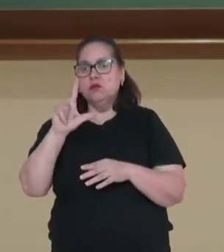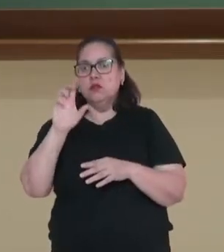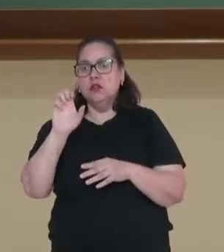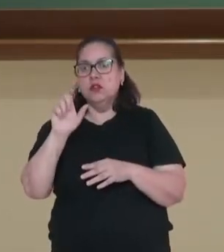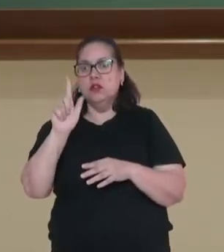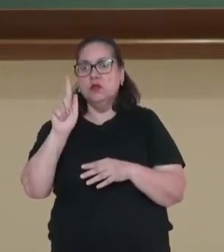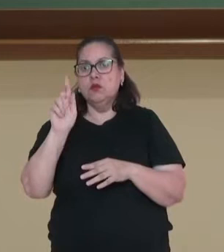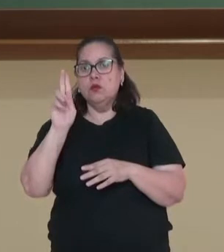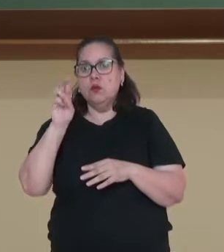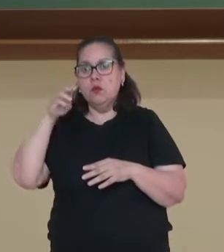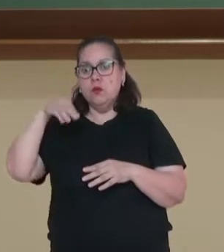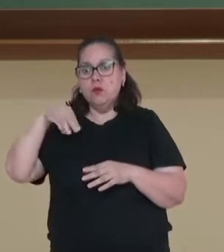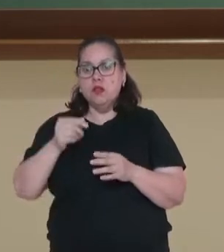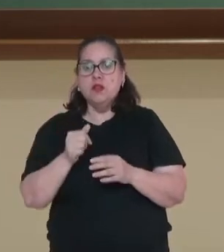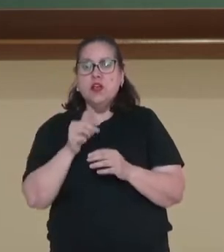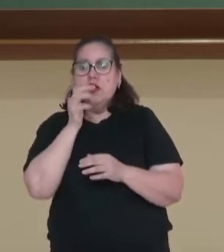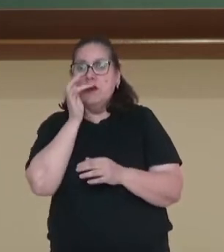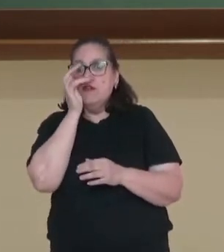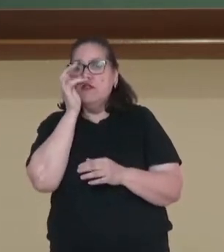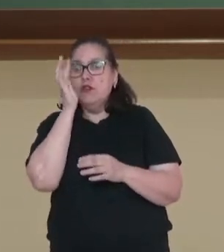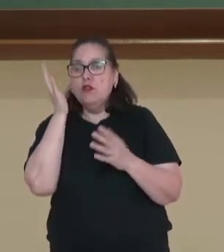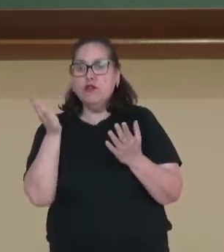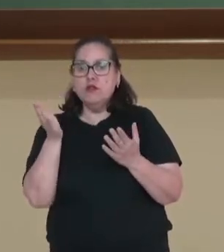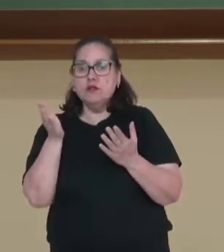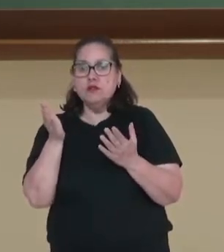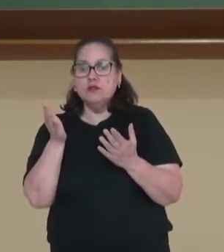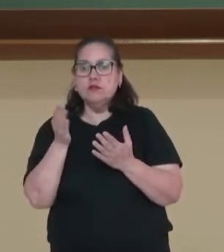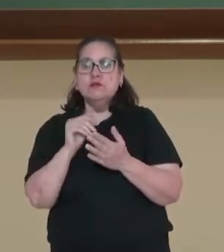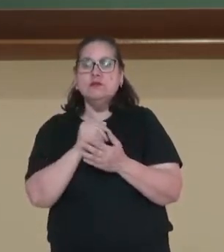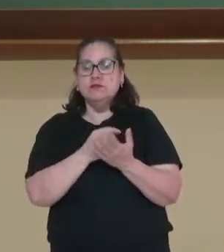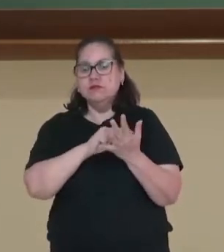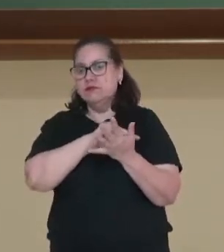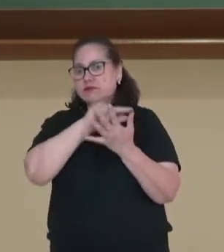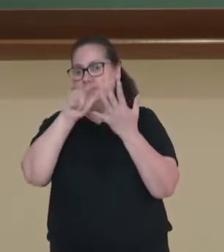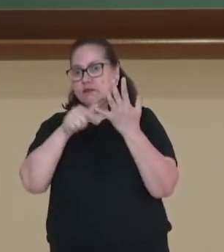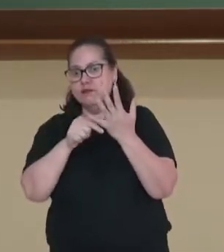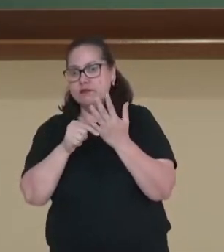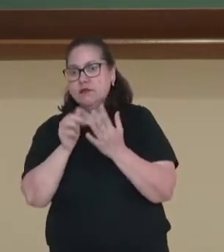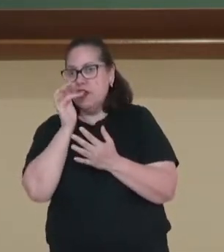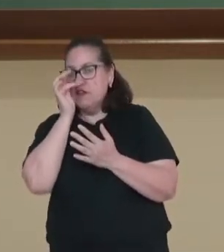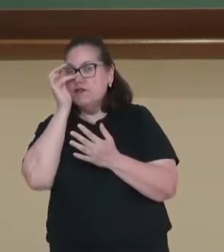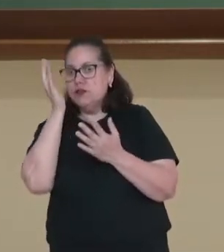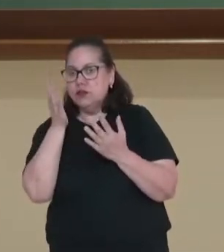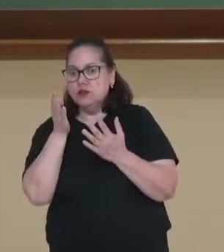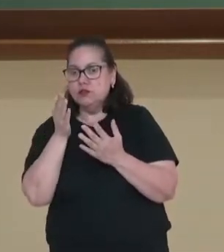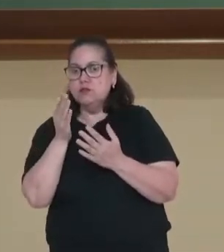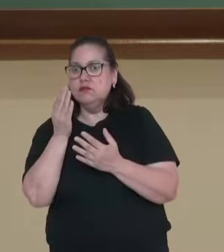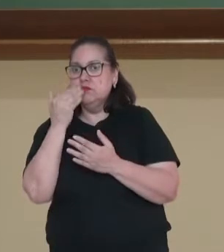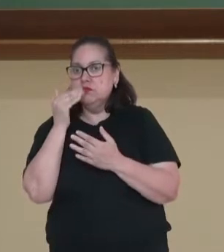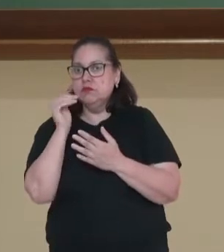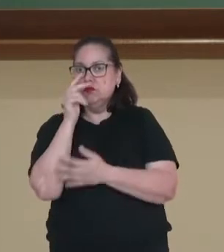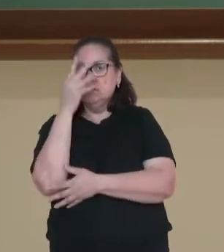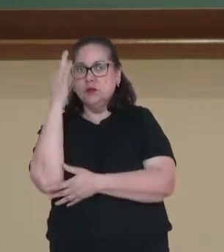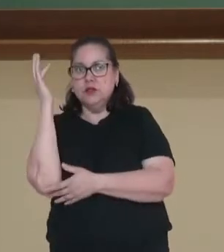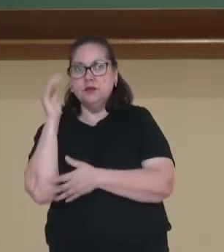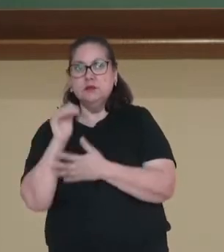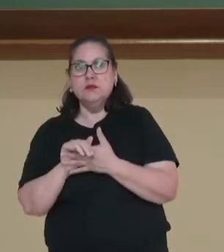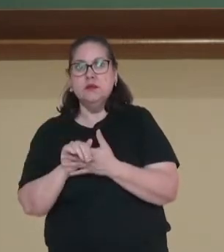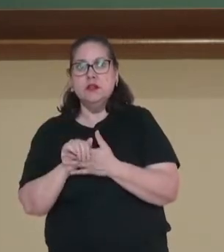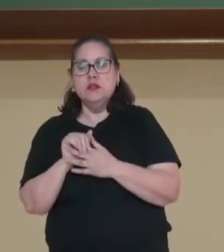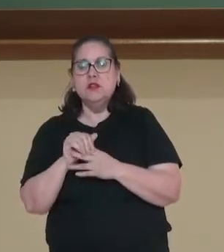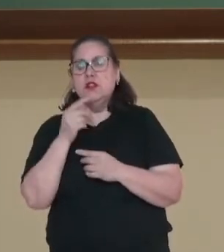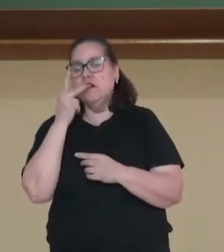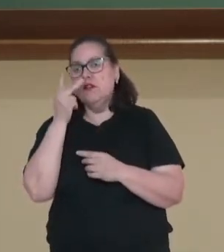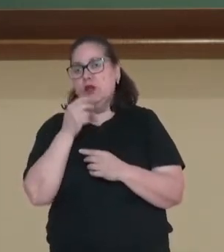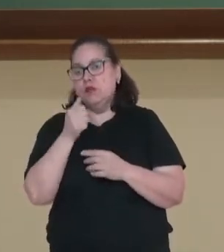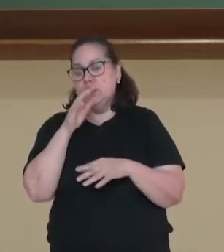comer, mas na verdade são flores, né? A couve-flor, o brócolis, né? É a parte da flor de uma planta, ok? Então, vamos